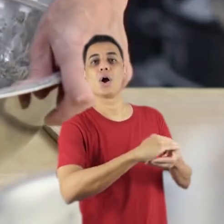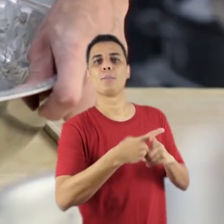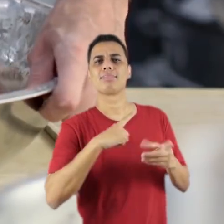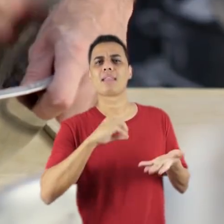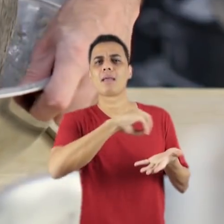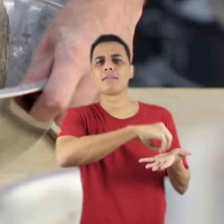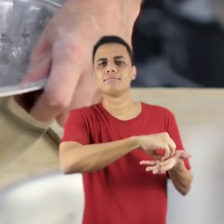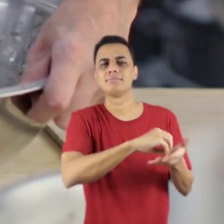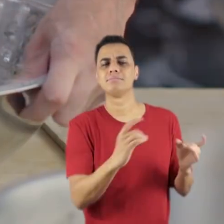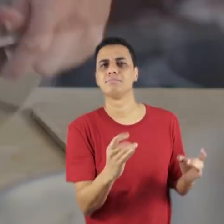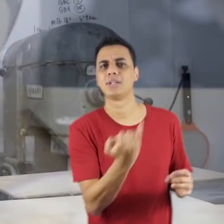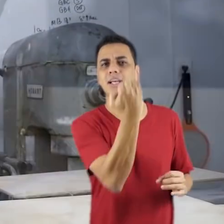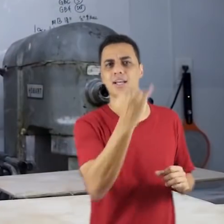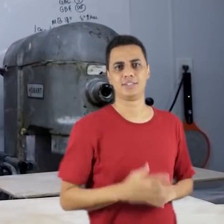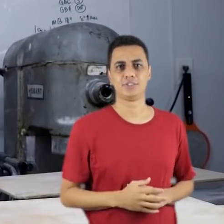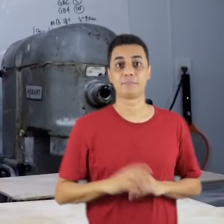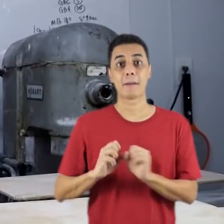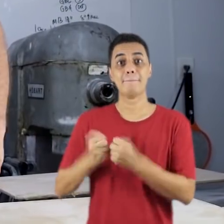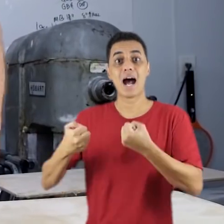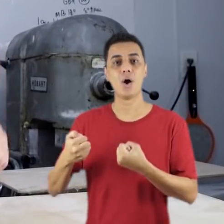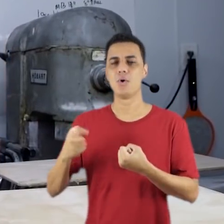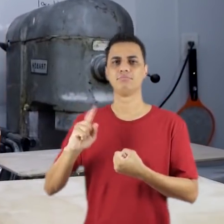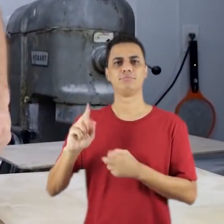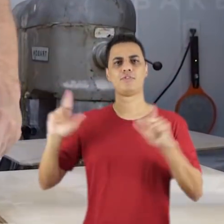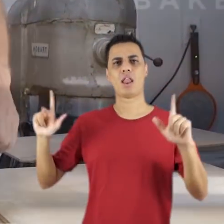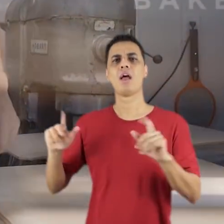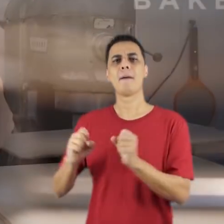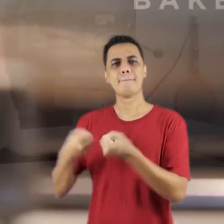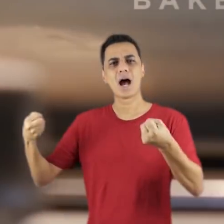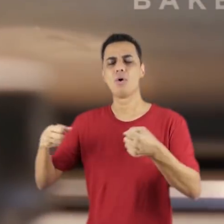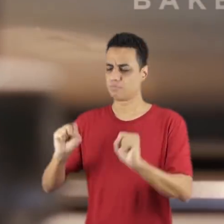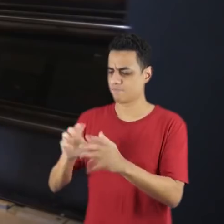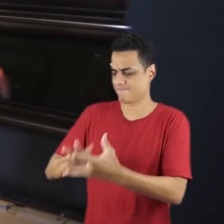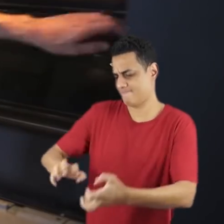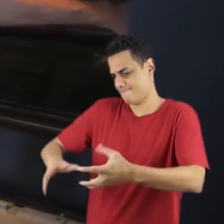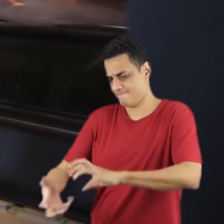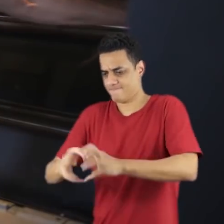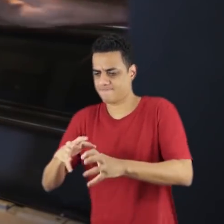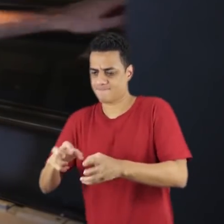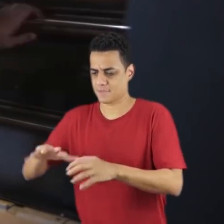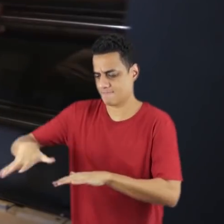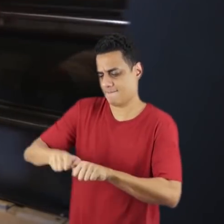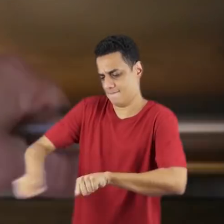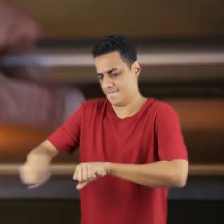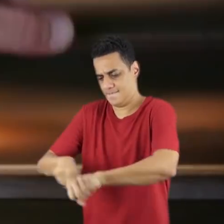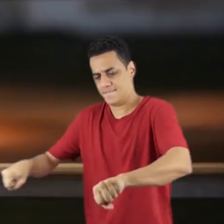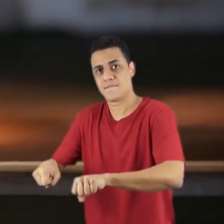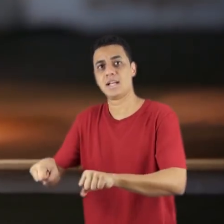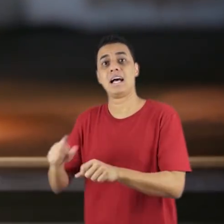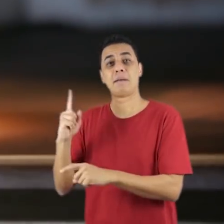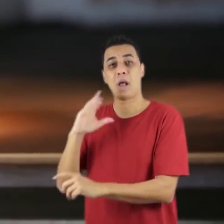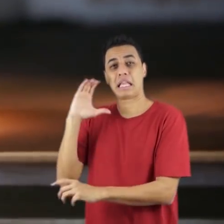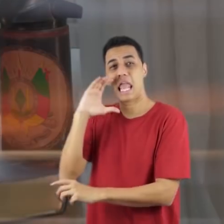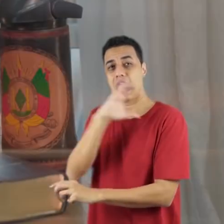de pão, ao contrário, ela está pronta para ser aberta, fechada, apertada. E então, depois de suportar muito calor, ela vai apresentar a